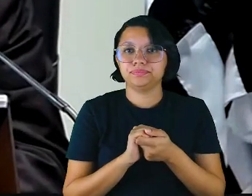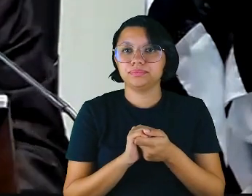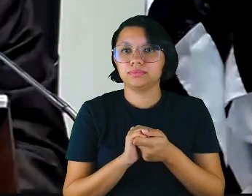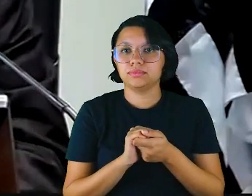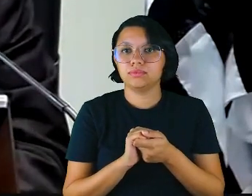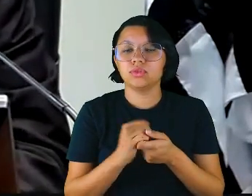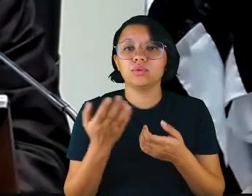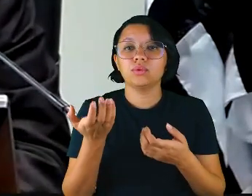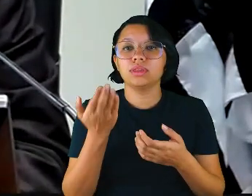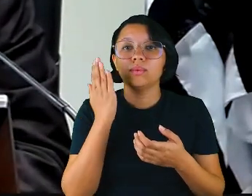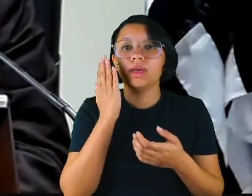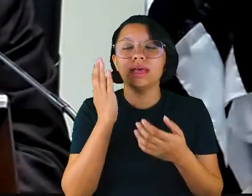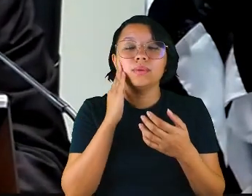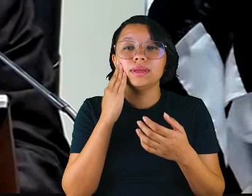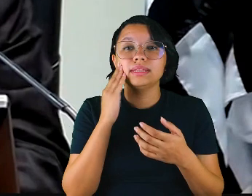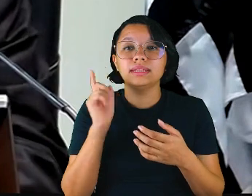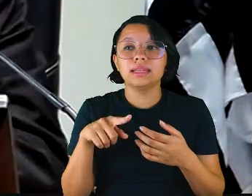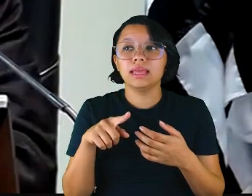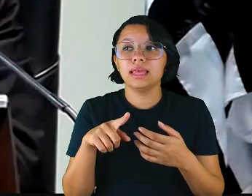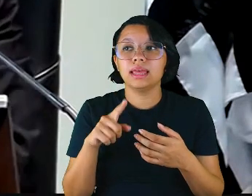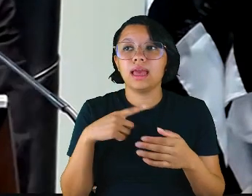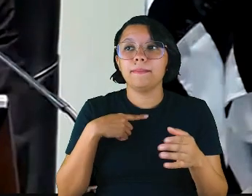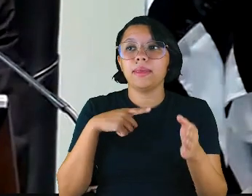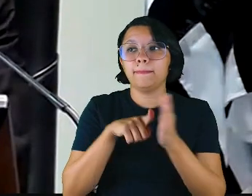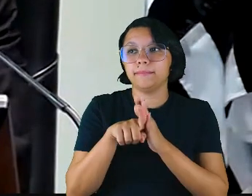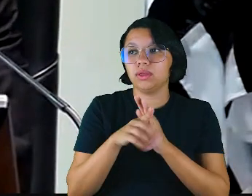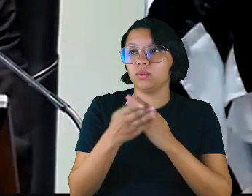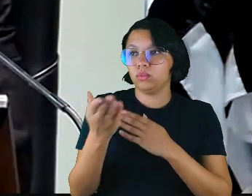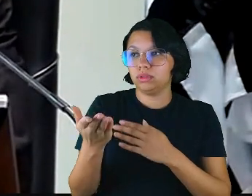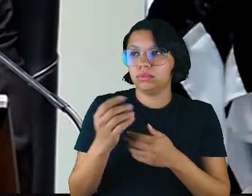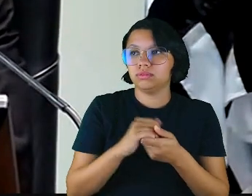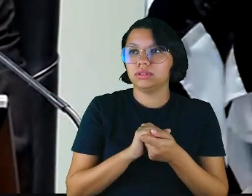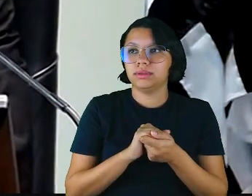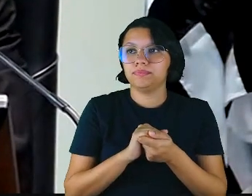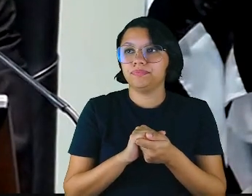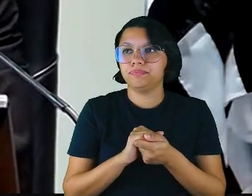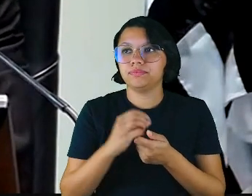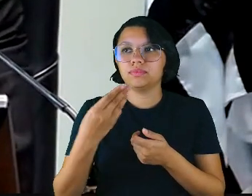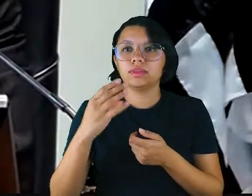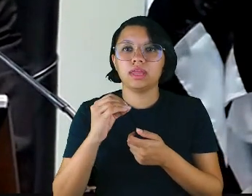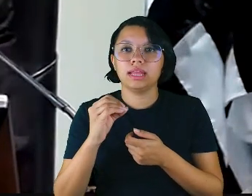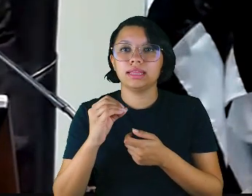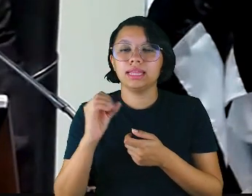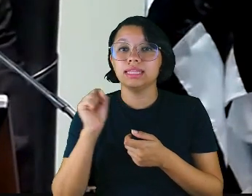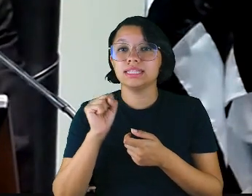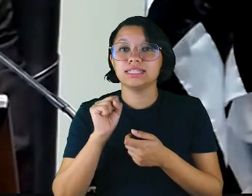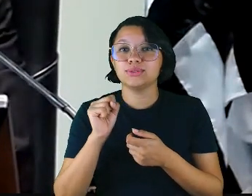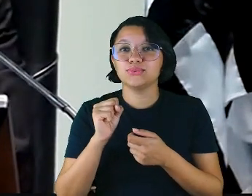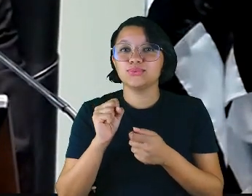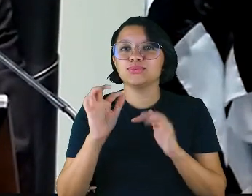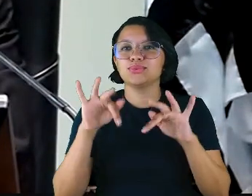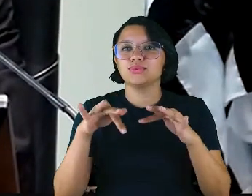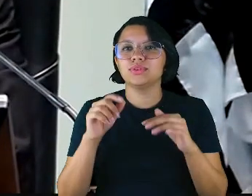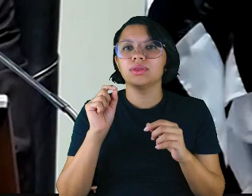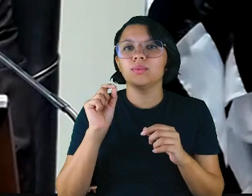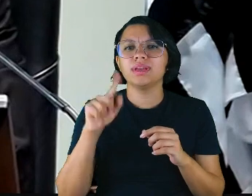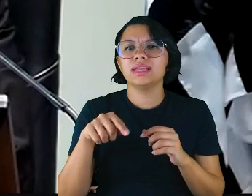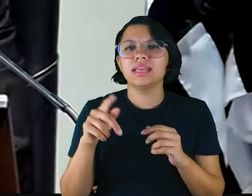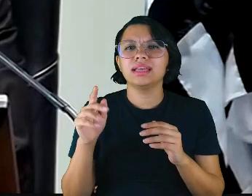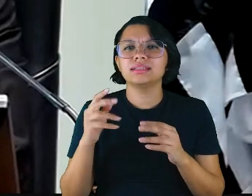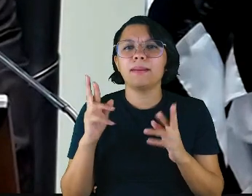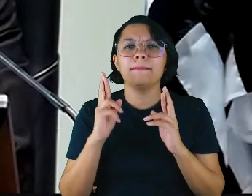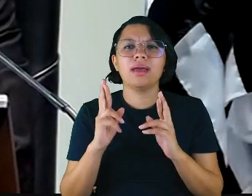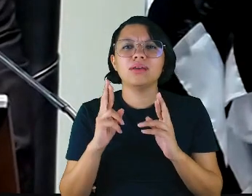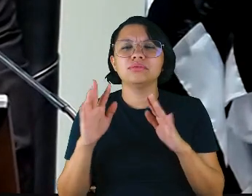né? O que eu quero muito entender, acho que fica sendo a minha pergunta para você, em 30 segundos no final, o que é